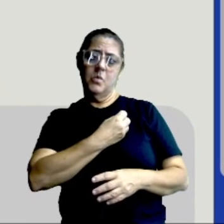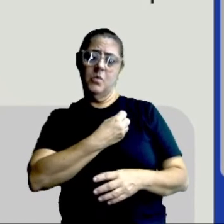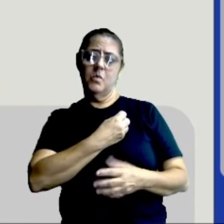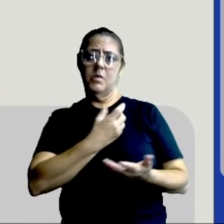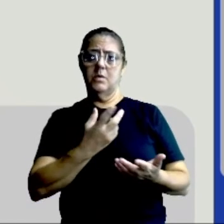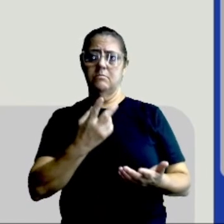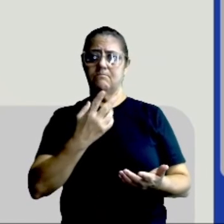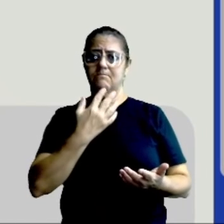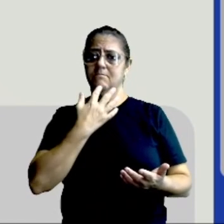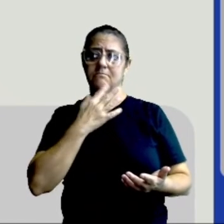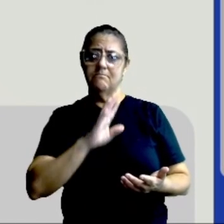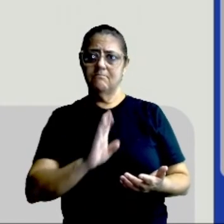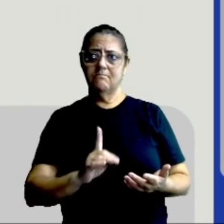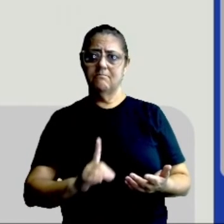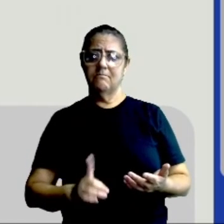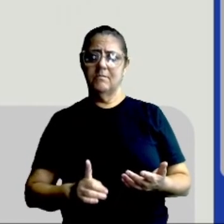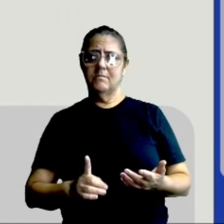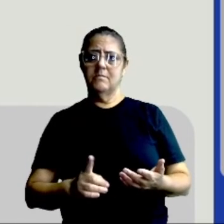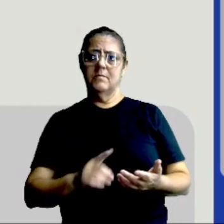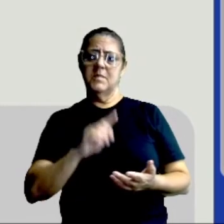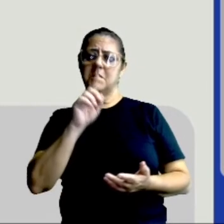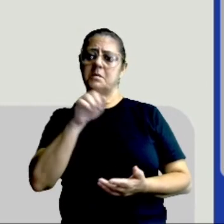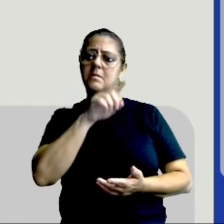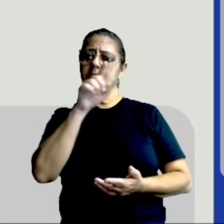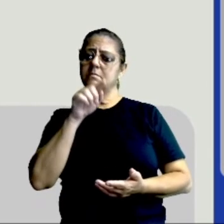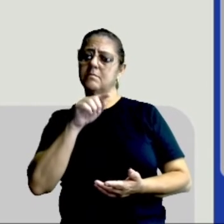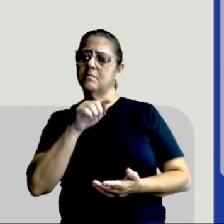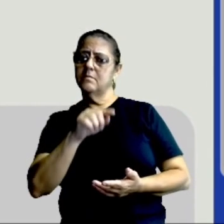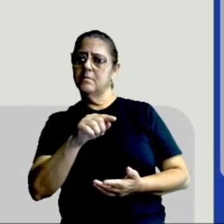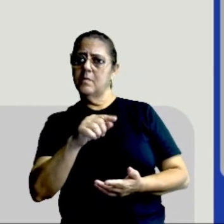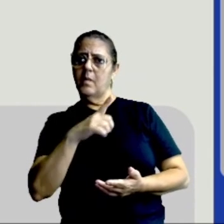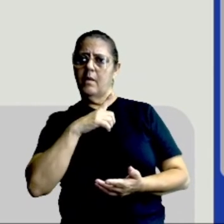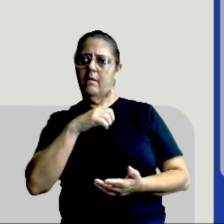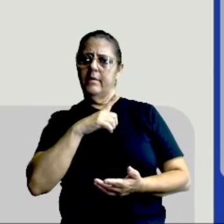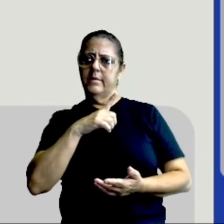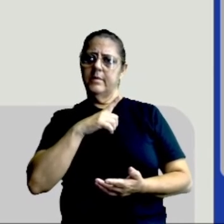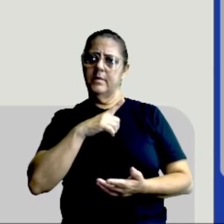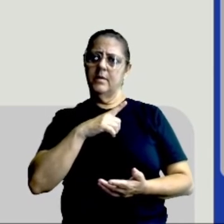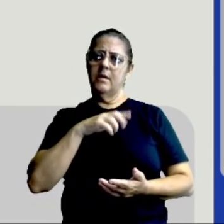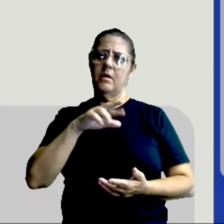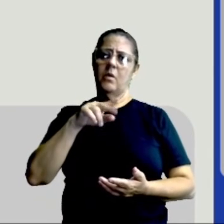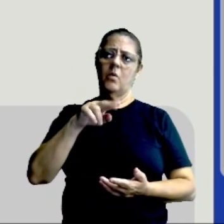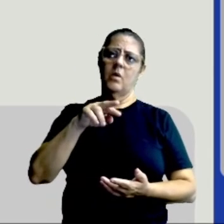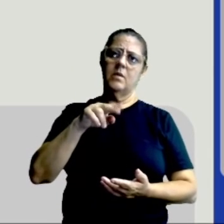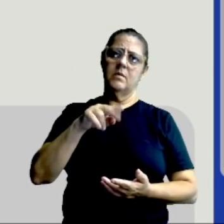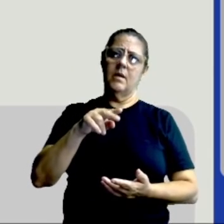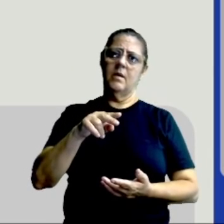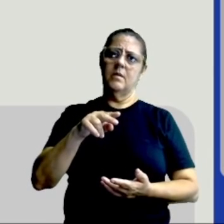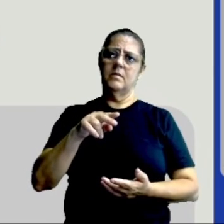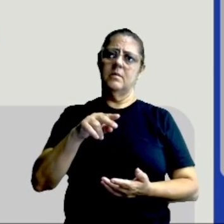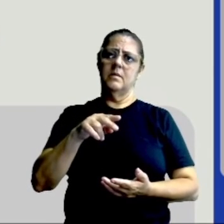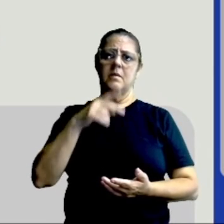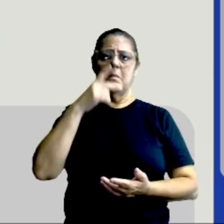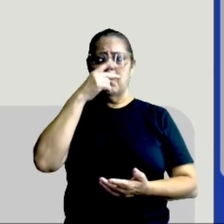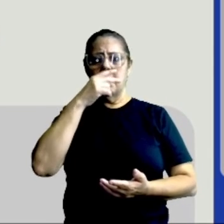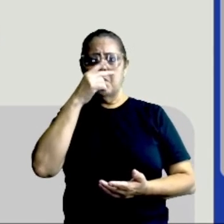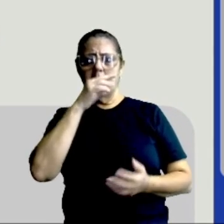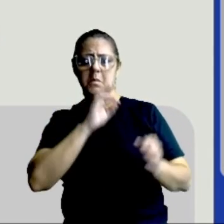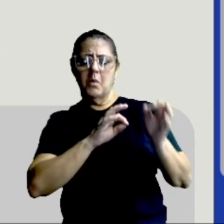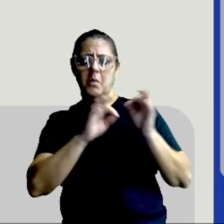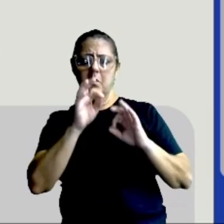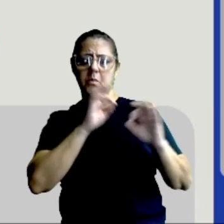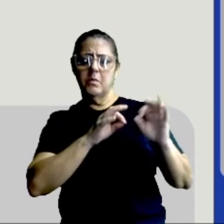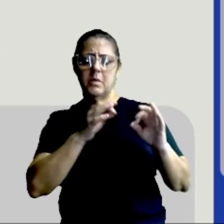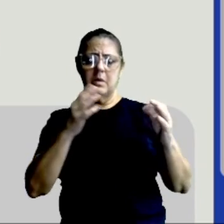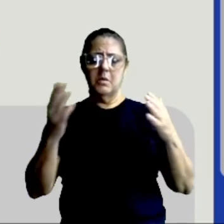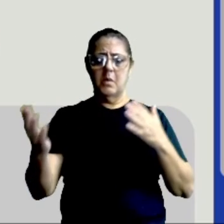lembra, gente, que nós vimos que quando a gente tem uma igualdade e a gente faz uma mesma operação em um